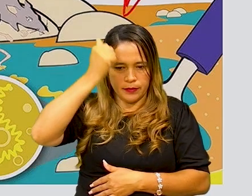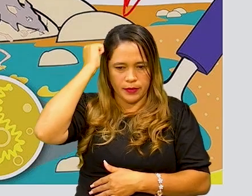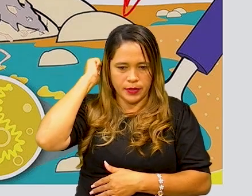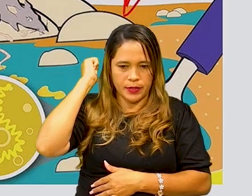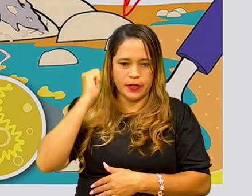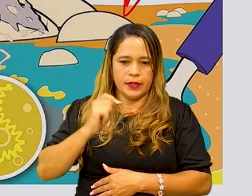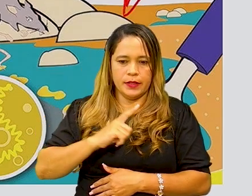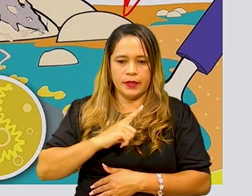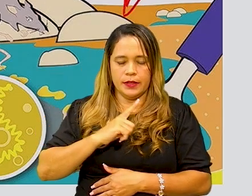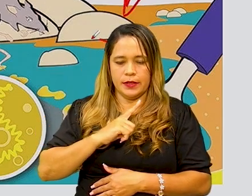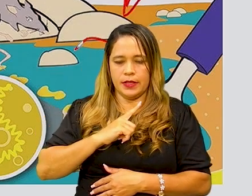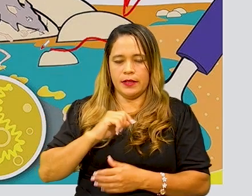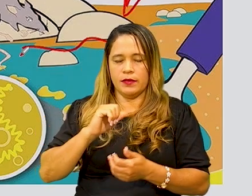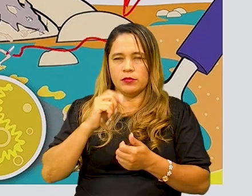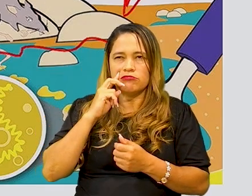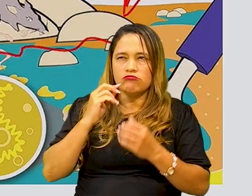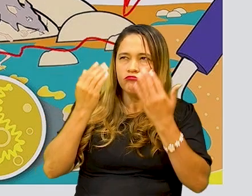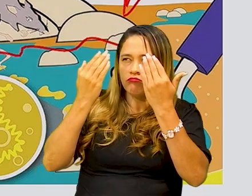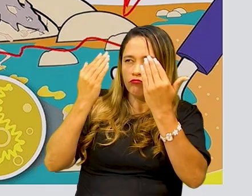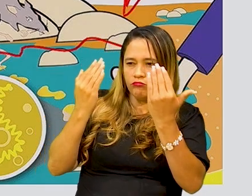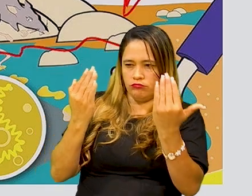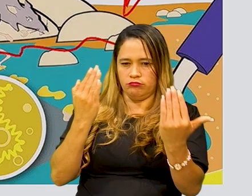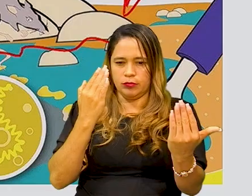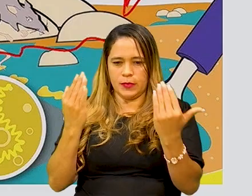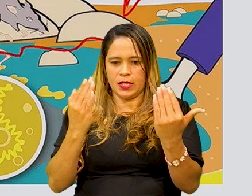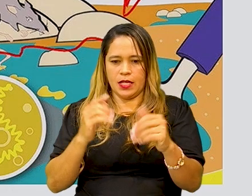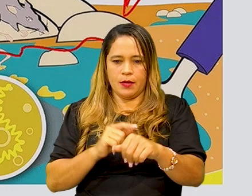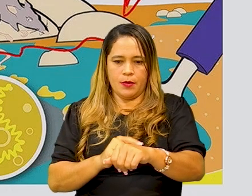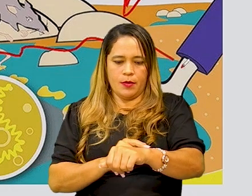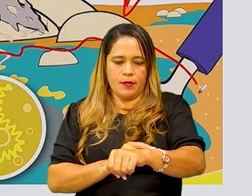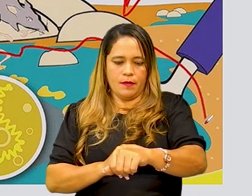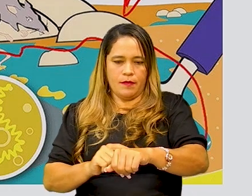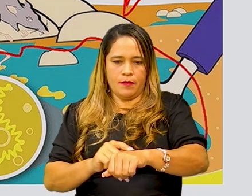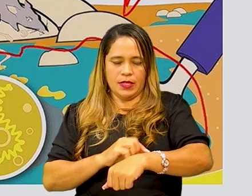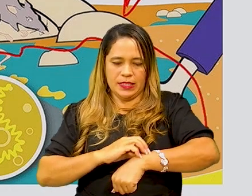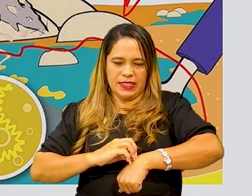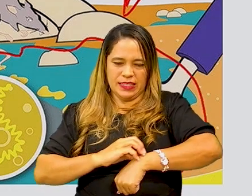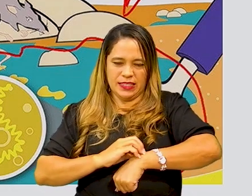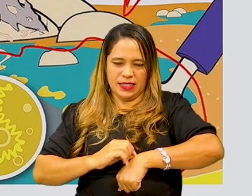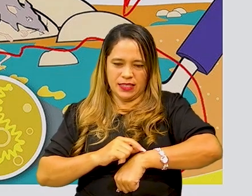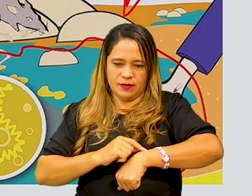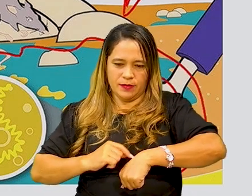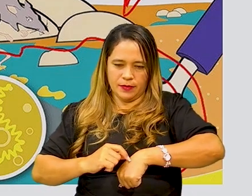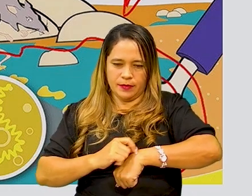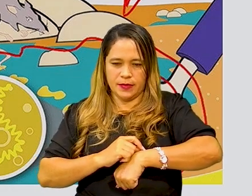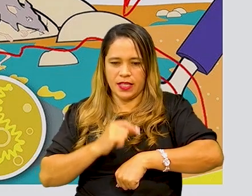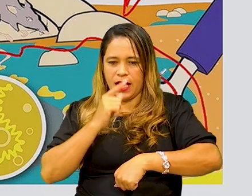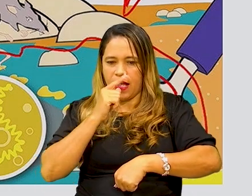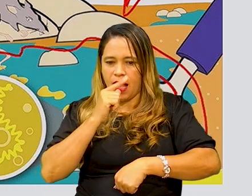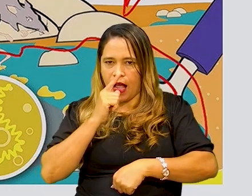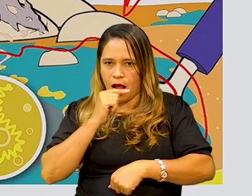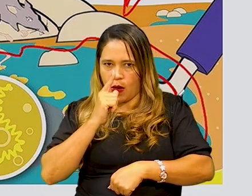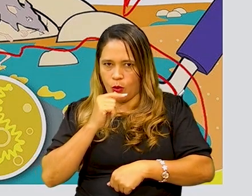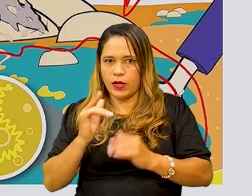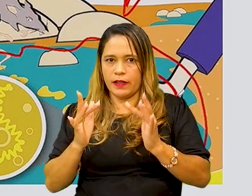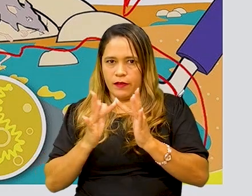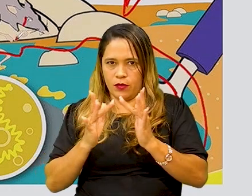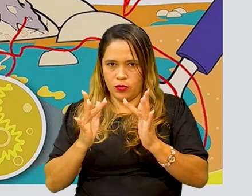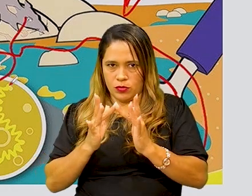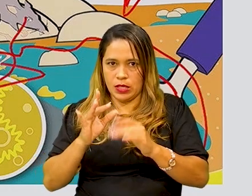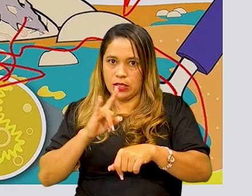a gente vai associar o ferimento no corpo de uma pessoa a alguma fonte de água que possa ter o quê?